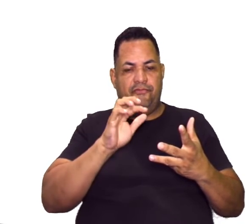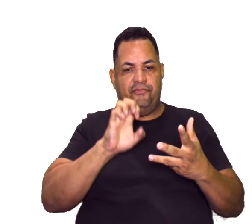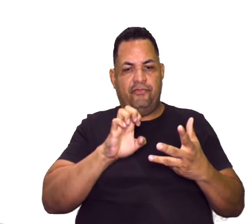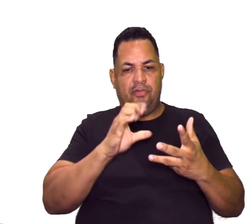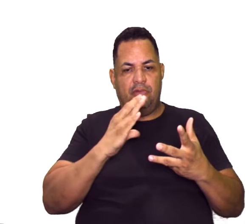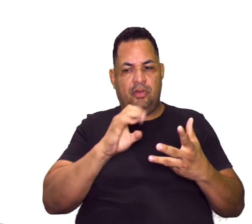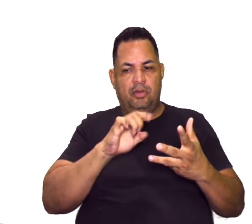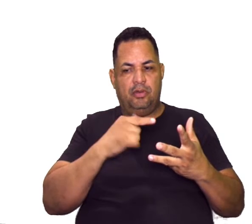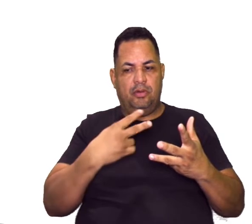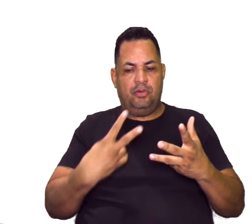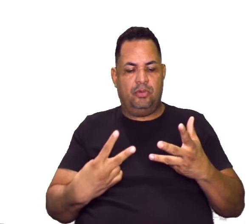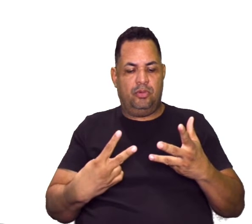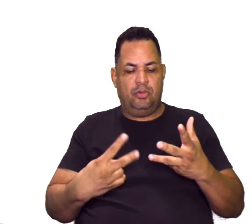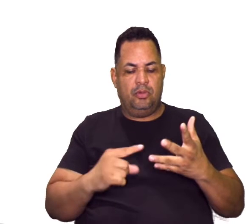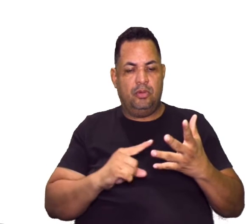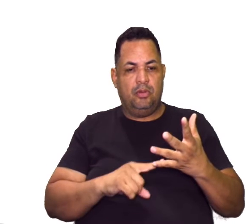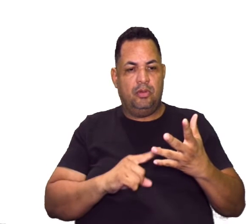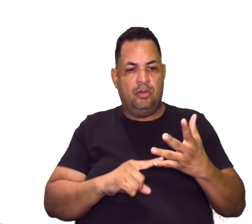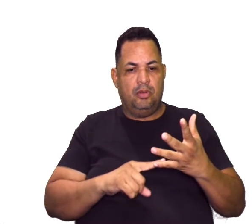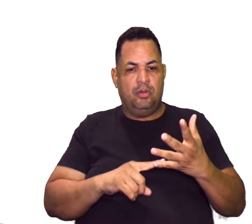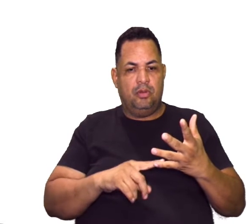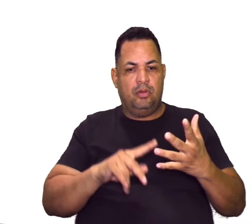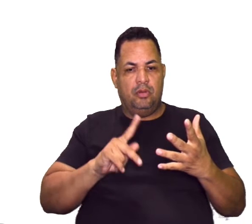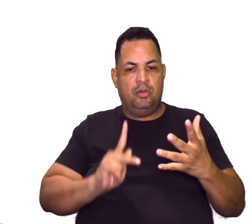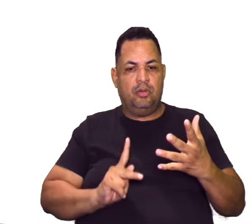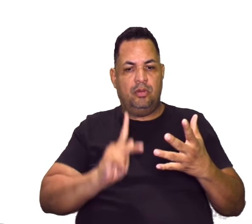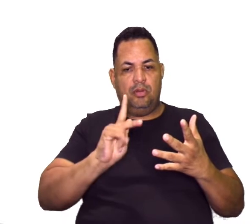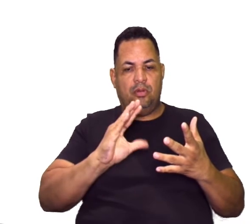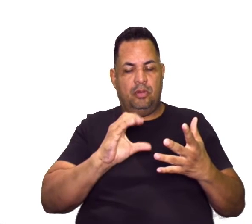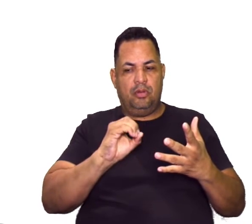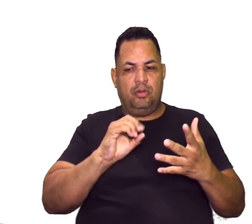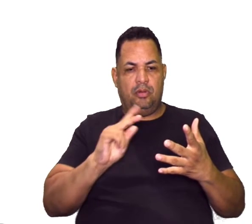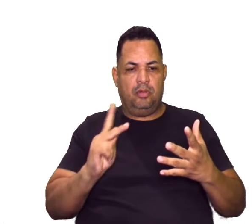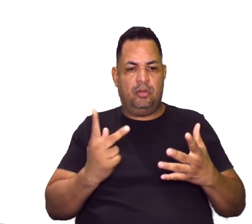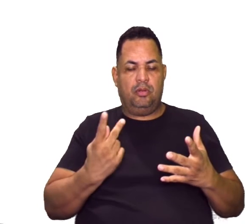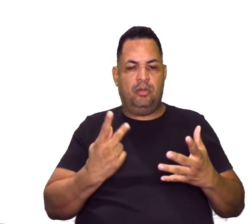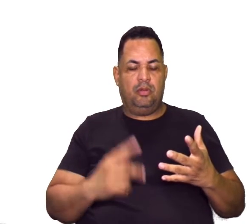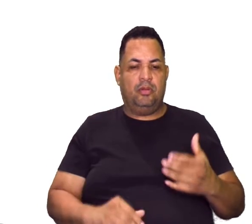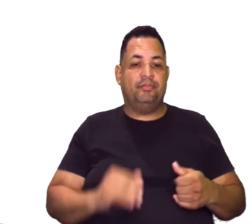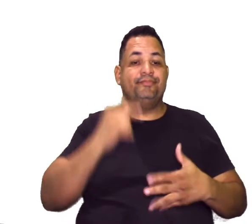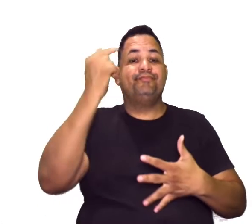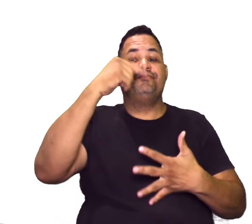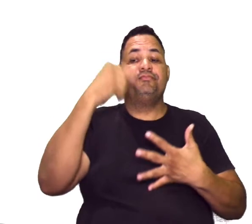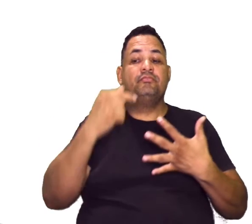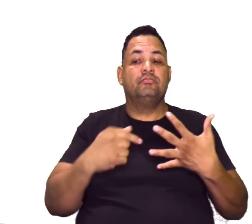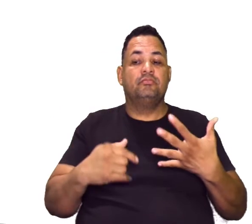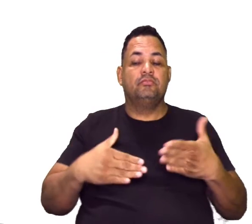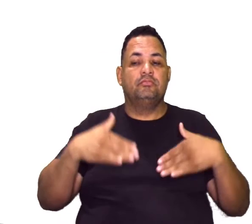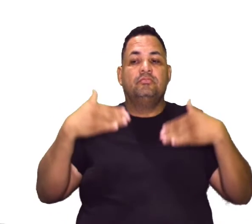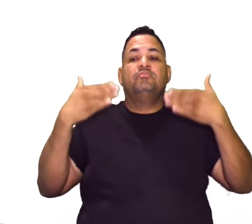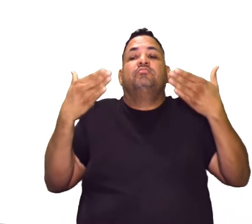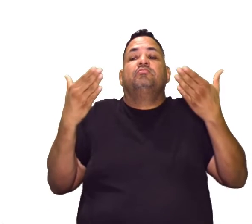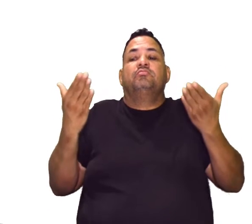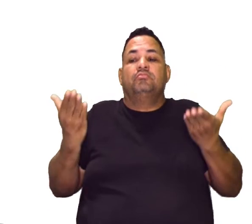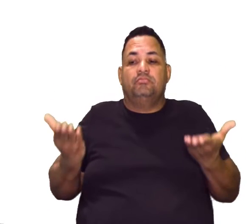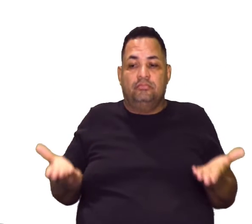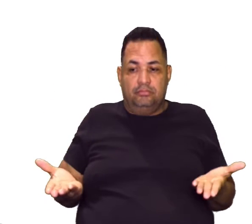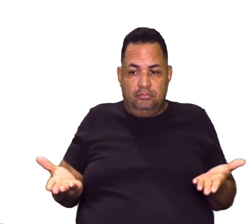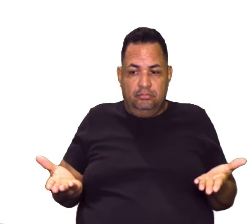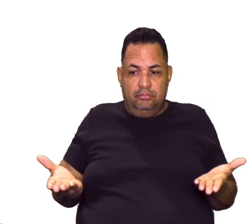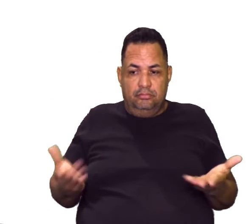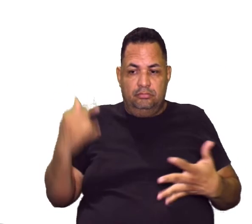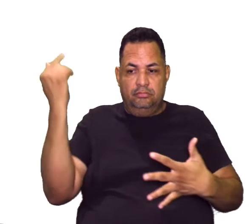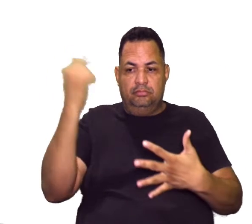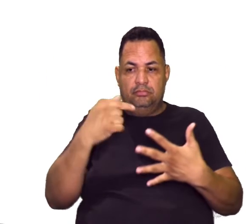2, FeSL2, ou hidróxido de potássio, KOH. E aí, qual